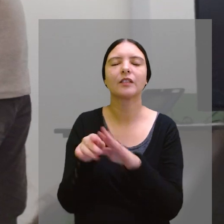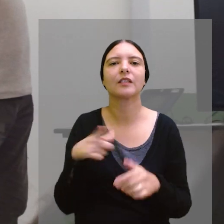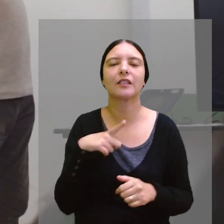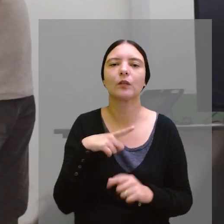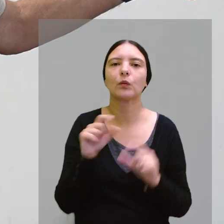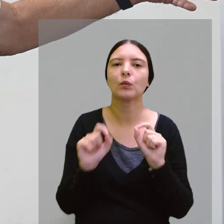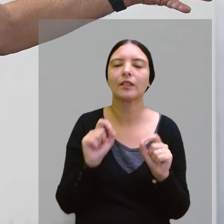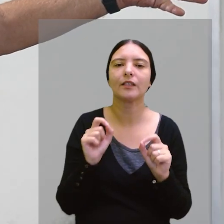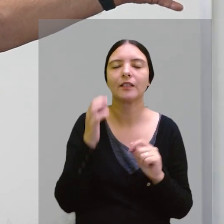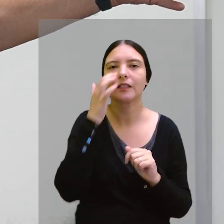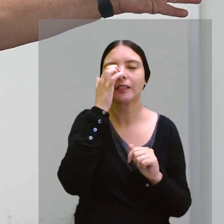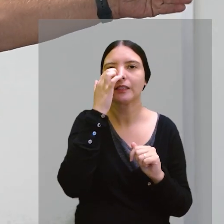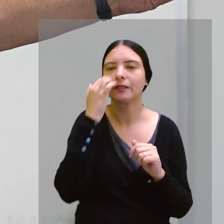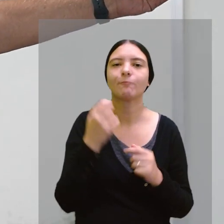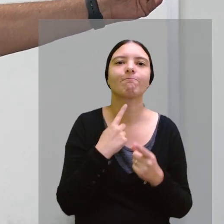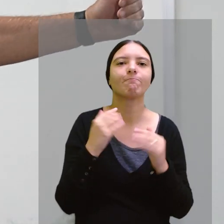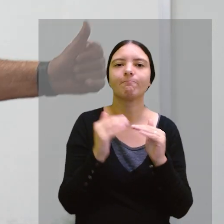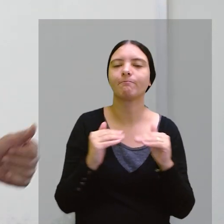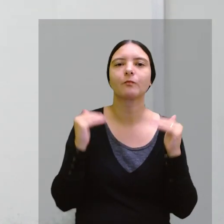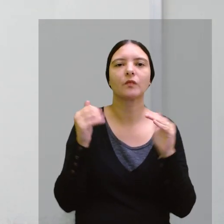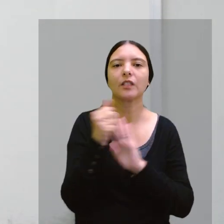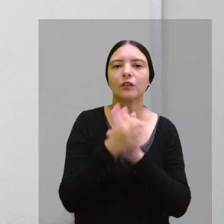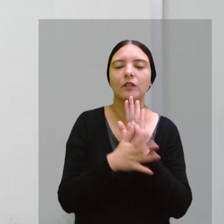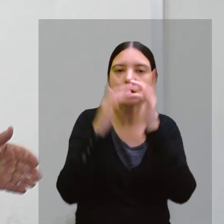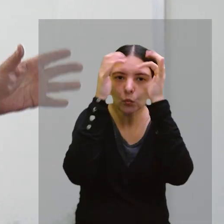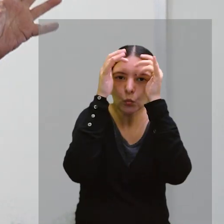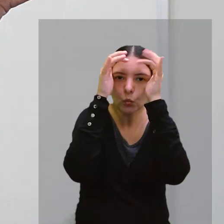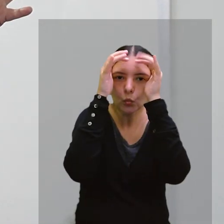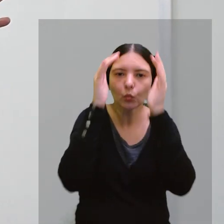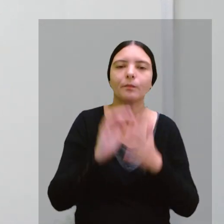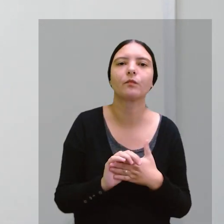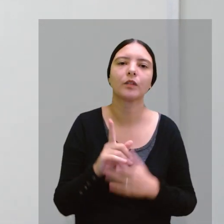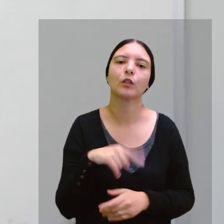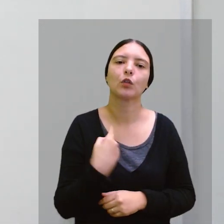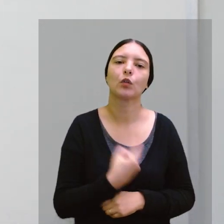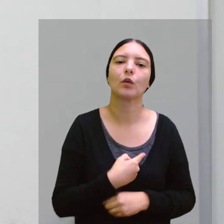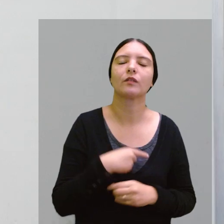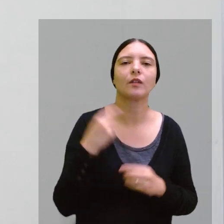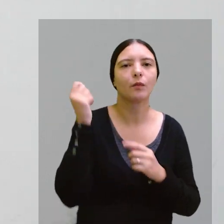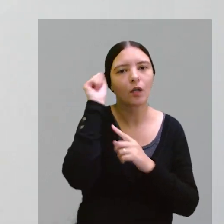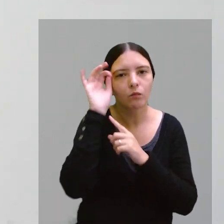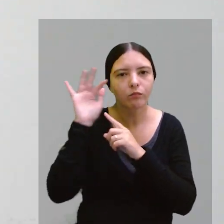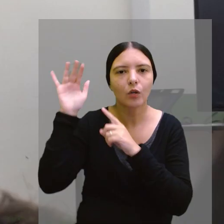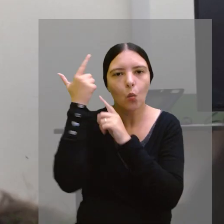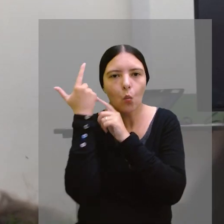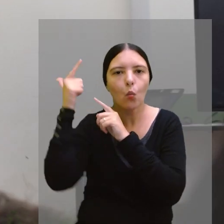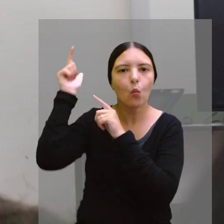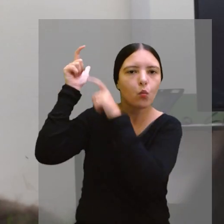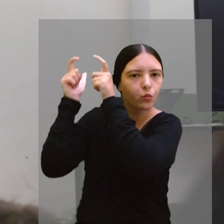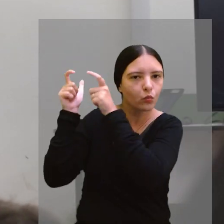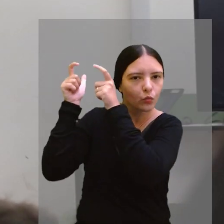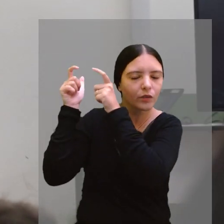a suprema vantagem da atividade cerebral. A gente é transportado para uma realidade paralela que não